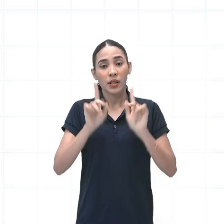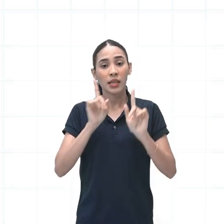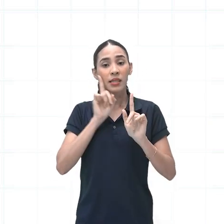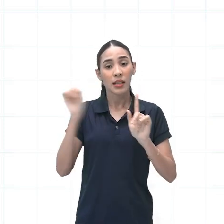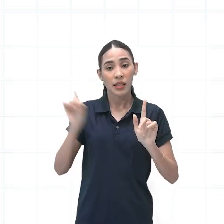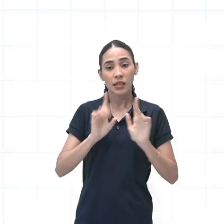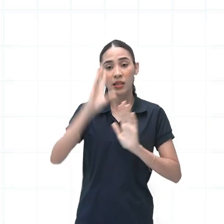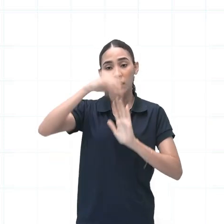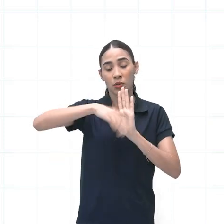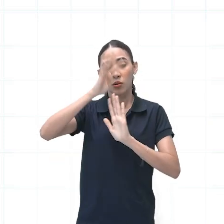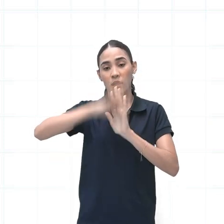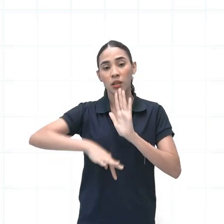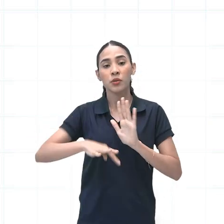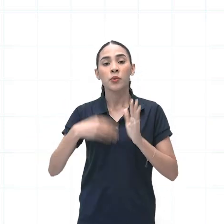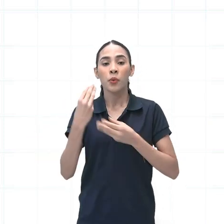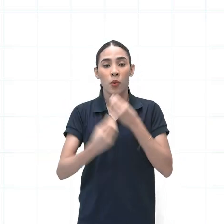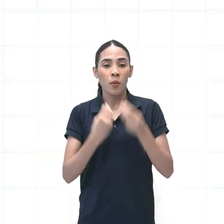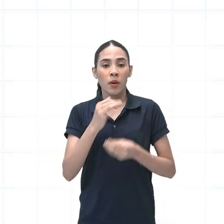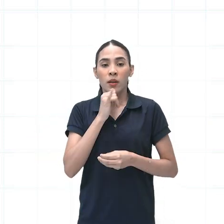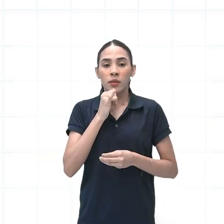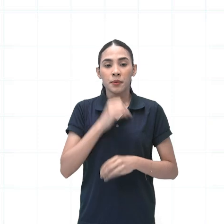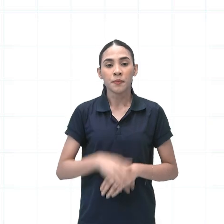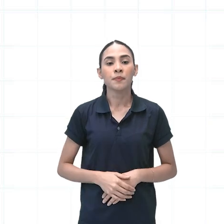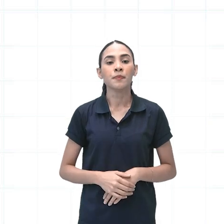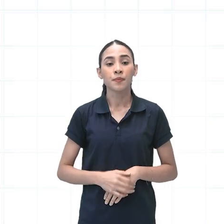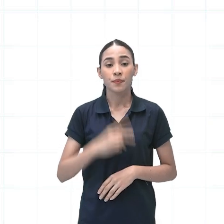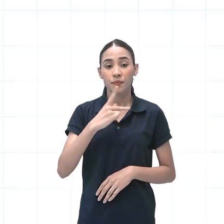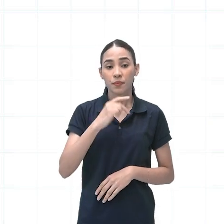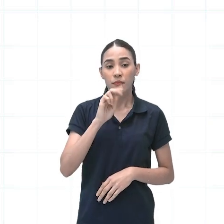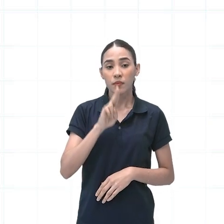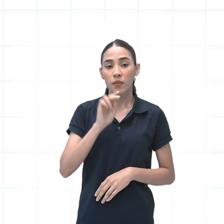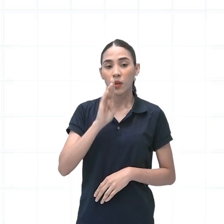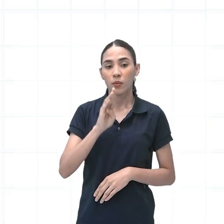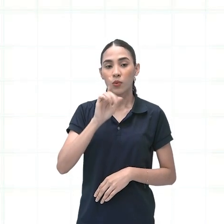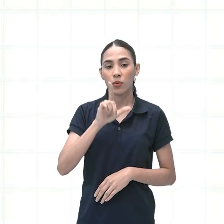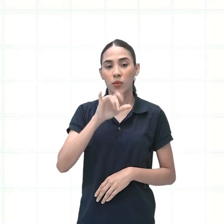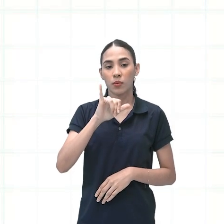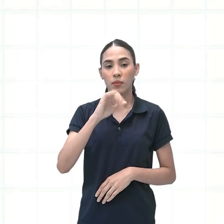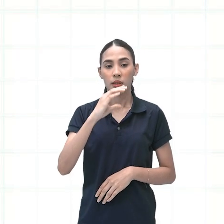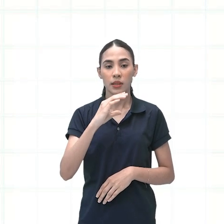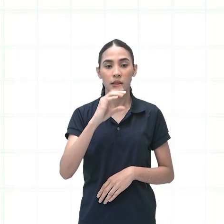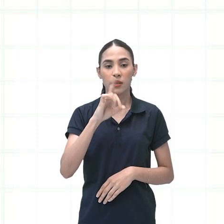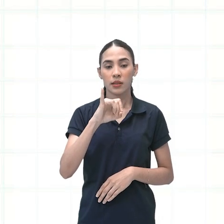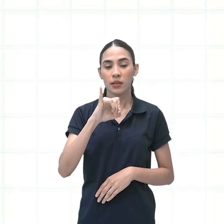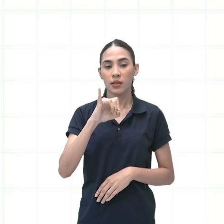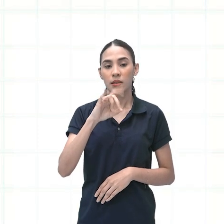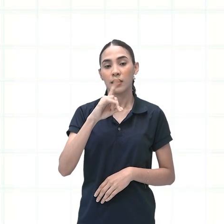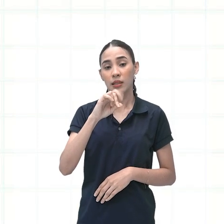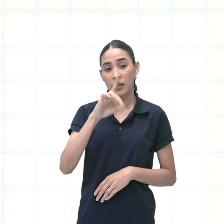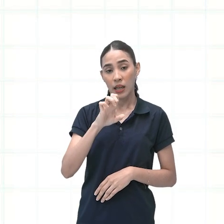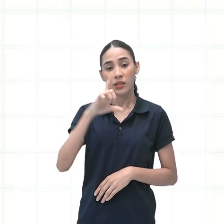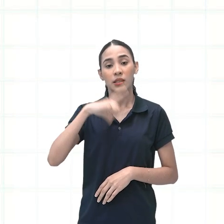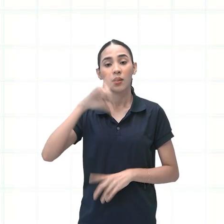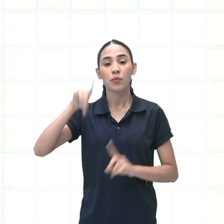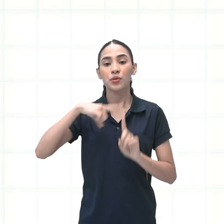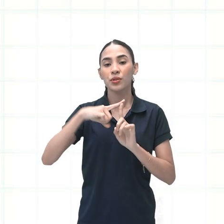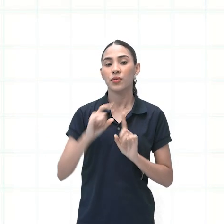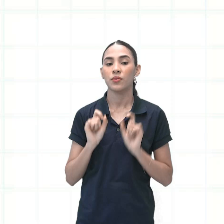nosso texto dessa forma. Publicidade, olha só, tem como